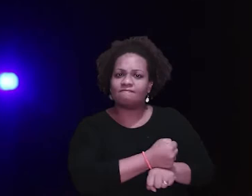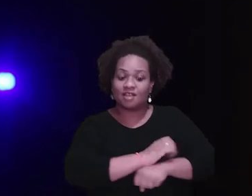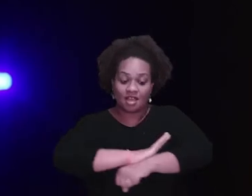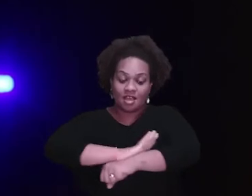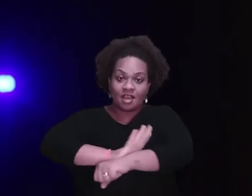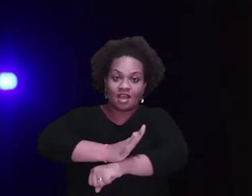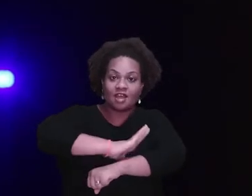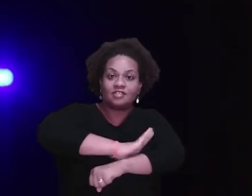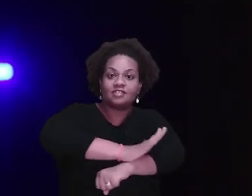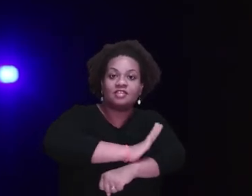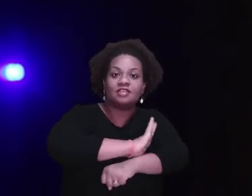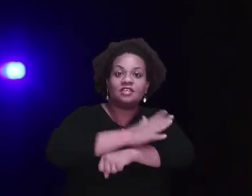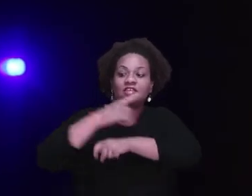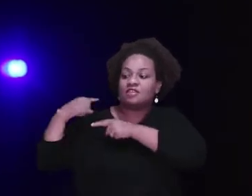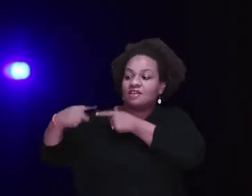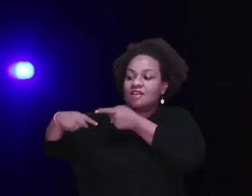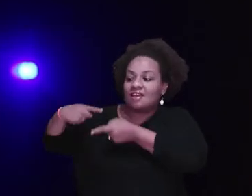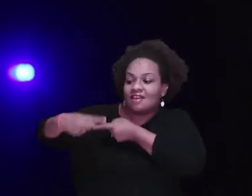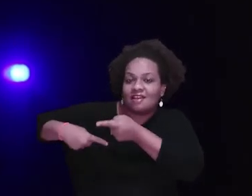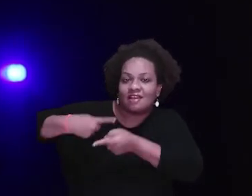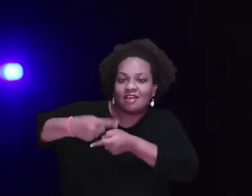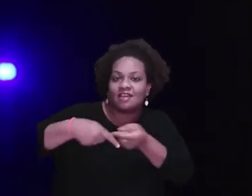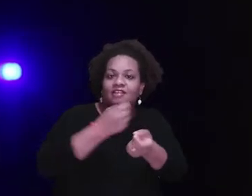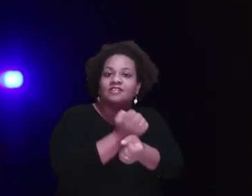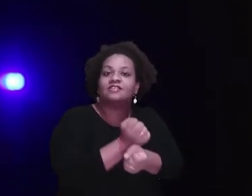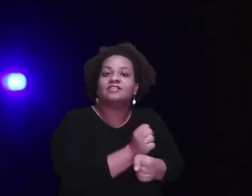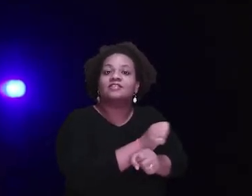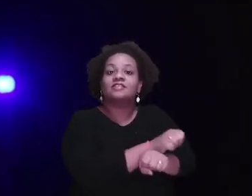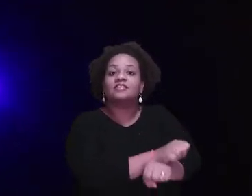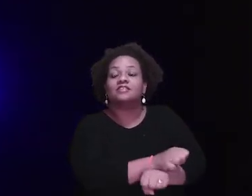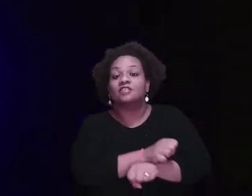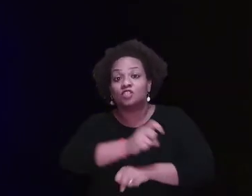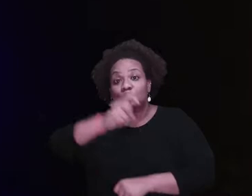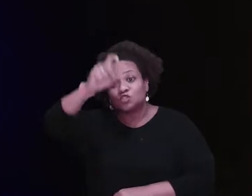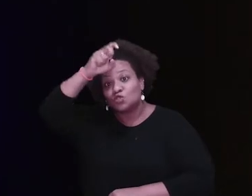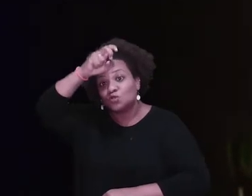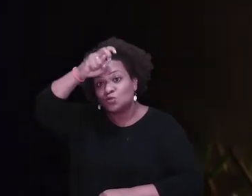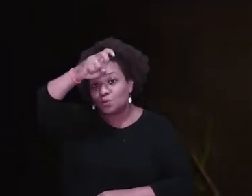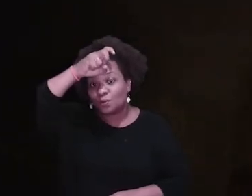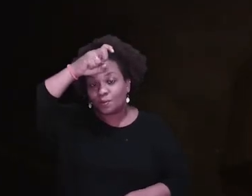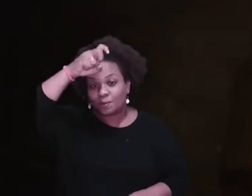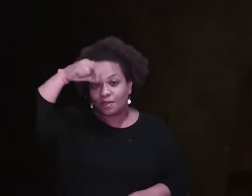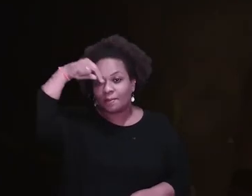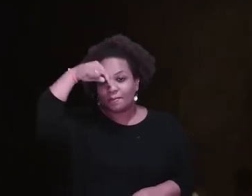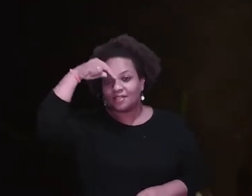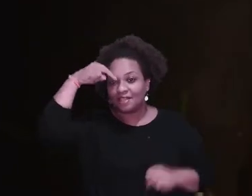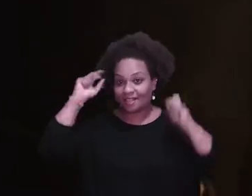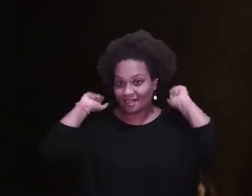e o racismo Herança da escravidão zumbi Mandela